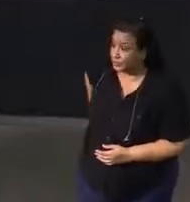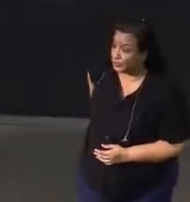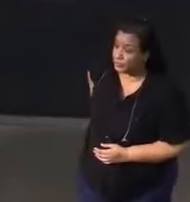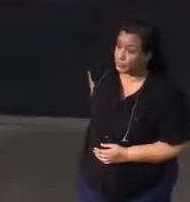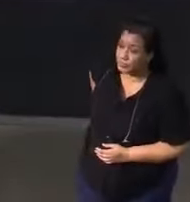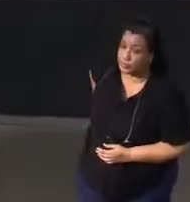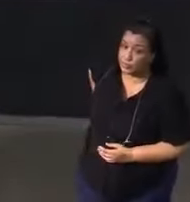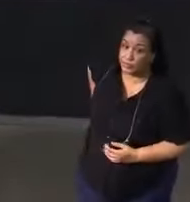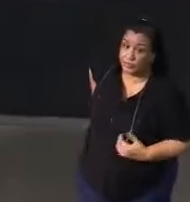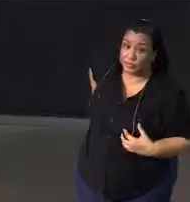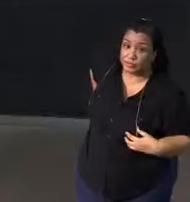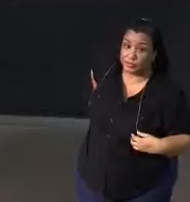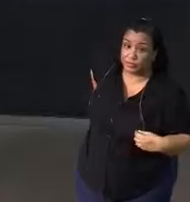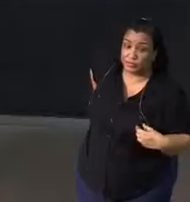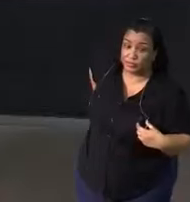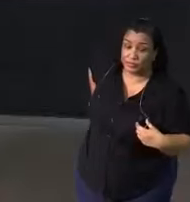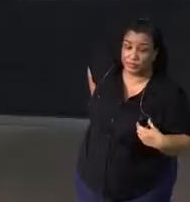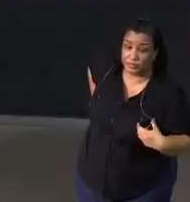Encontrou?